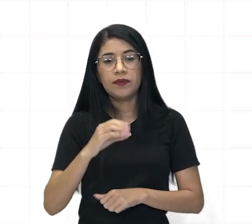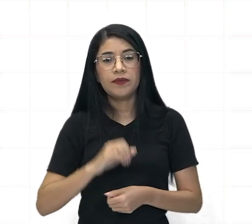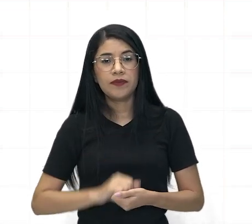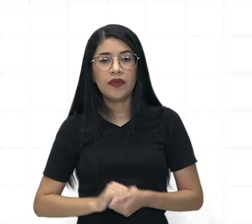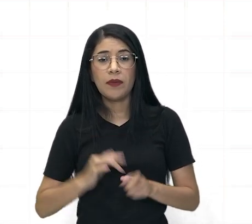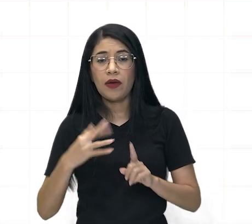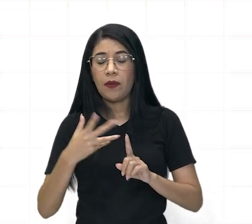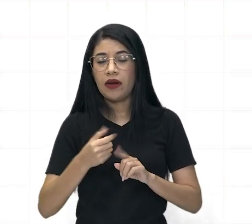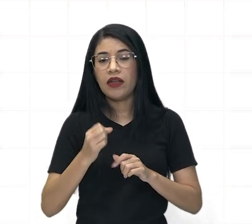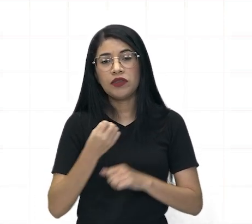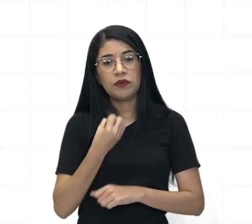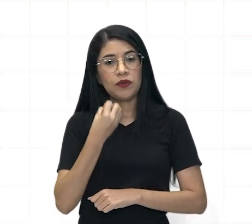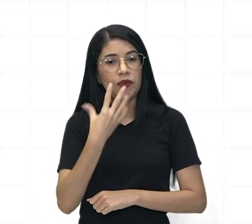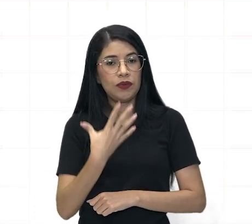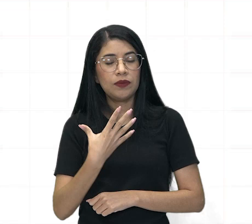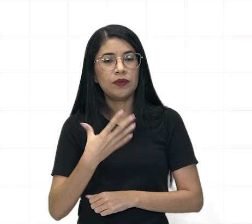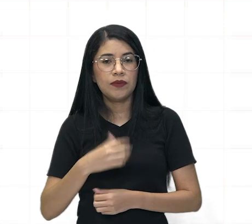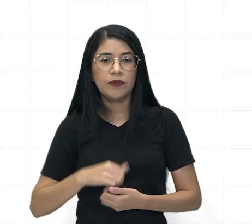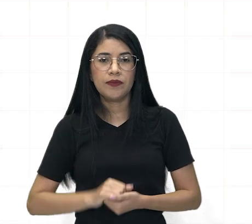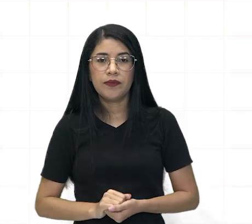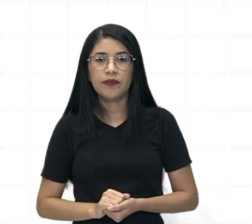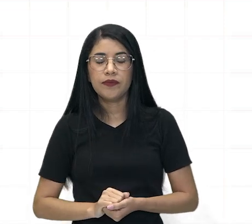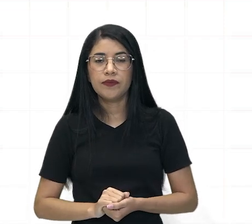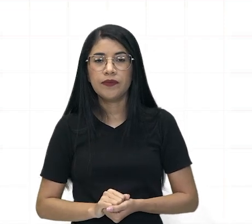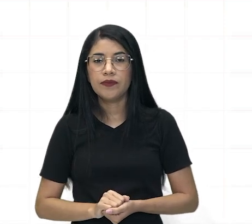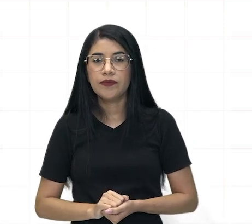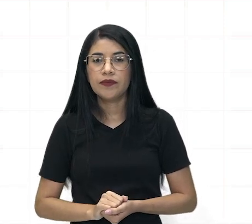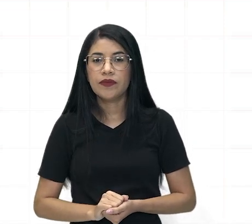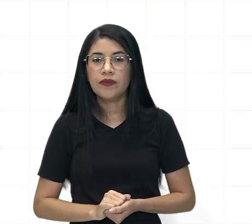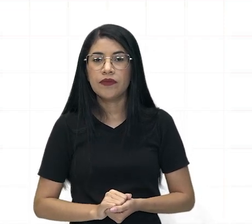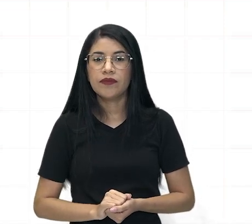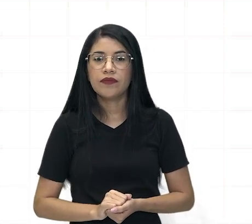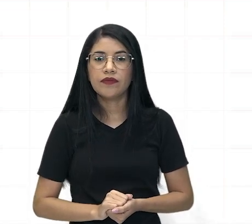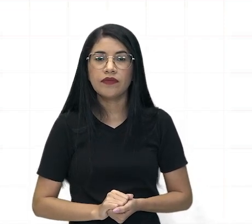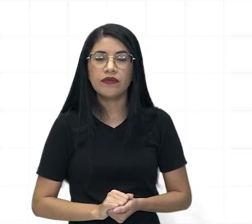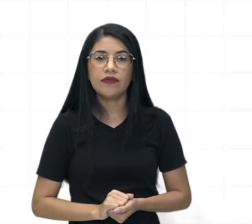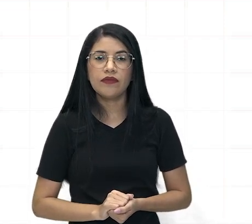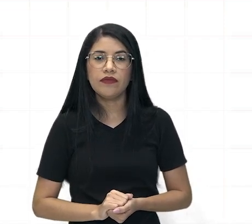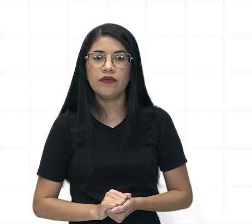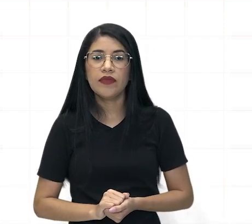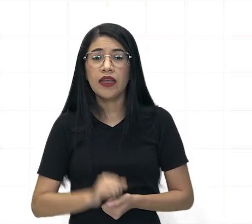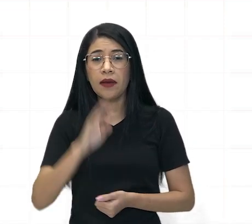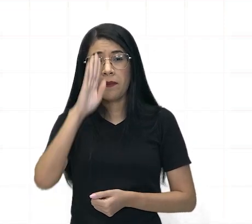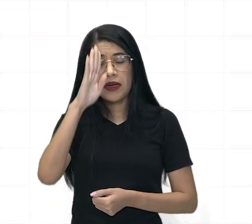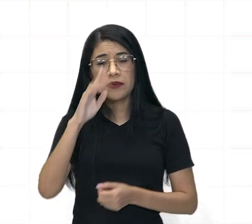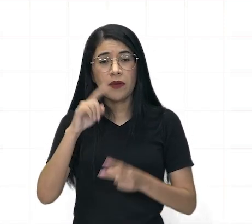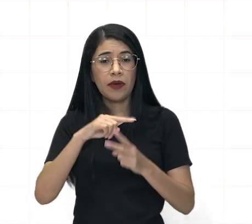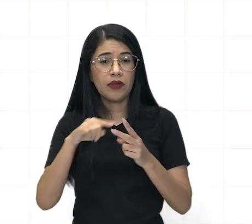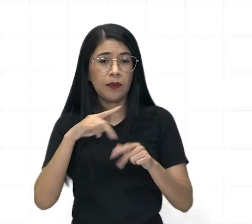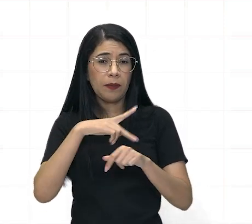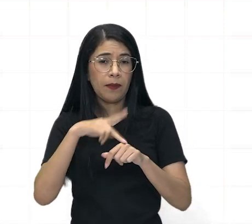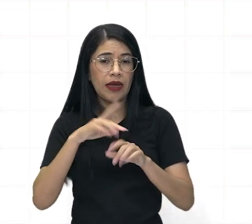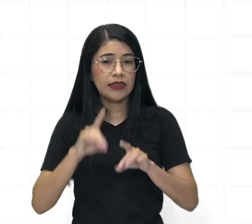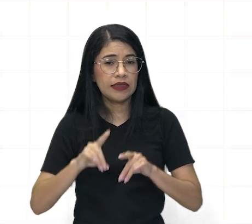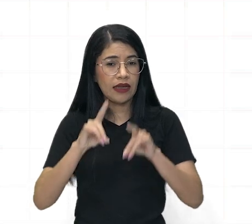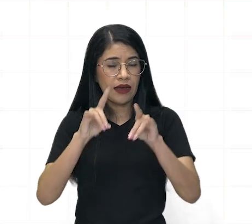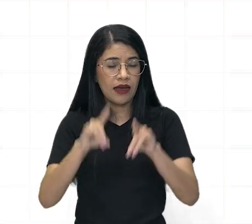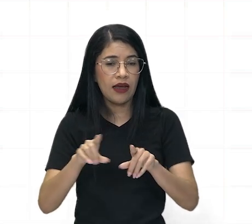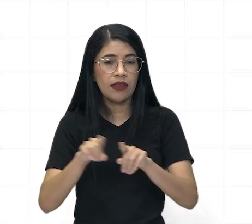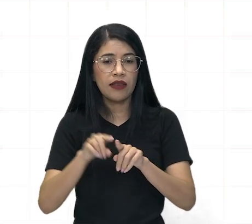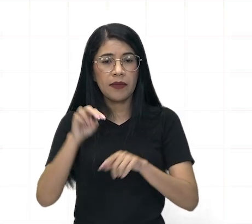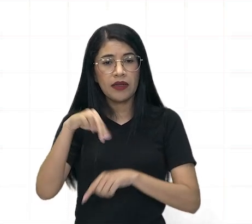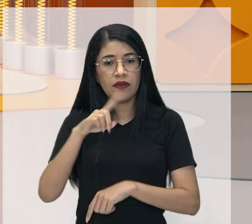oferecido lá na Oceania, especialmente ali Austrália e Nova Zelândia nesse campo. Tudo